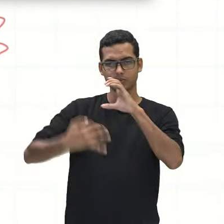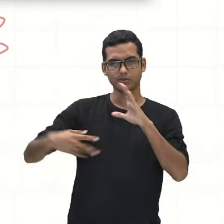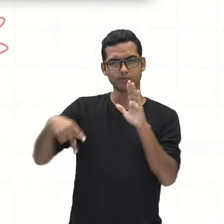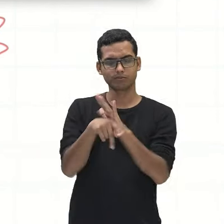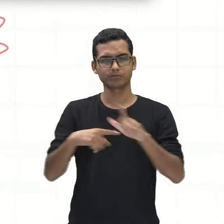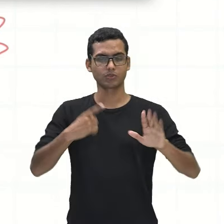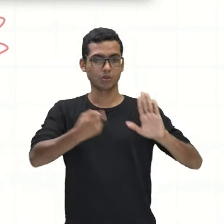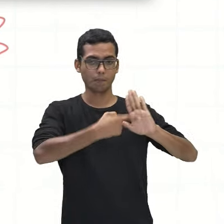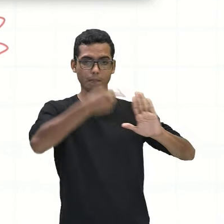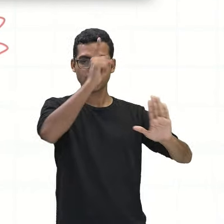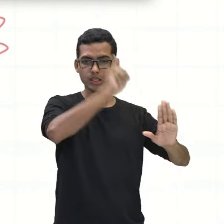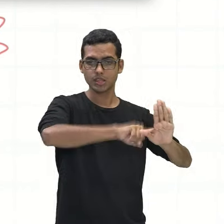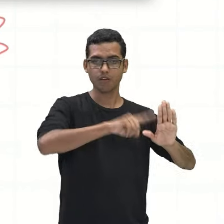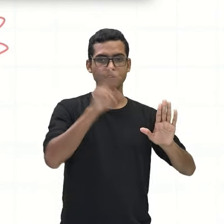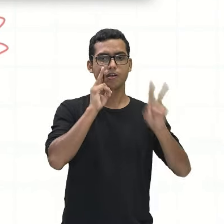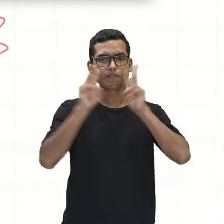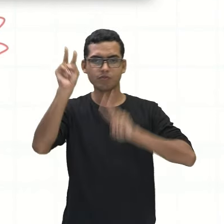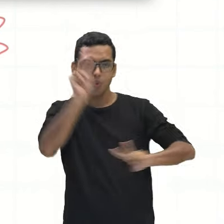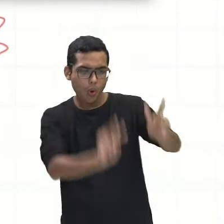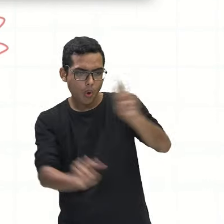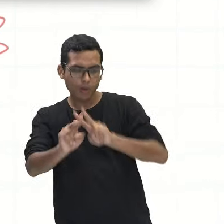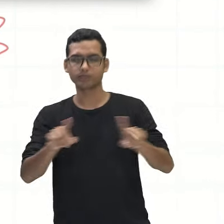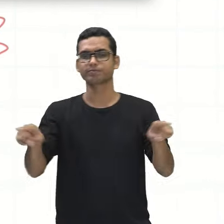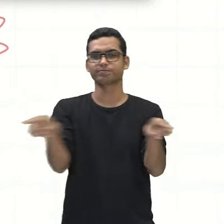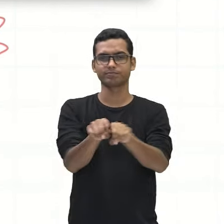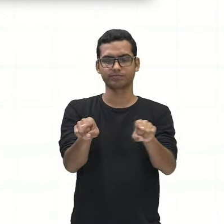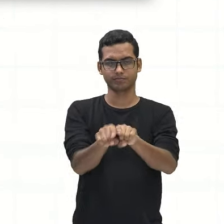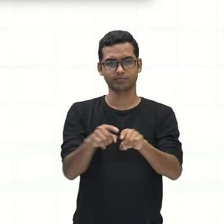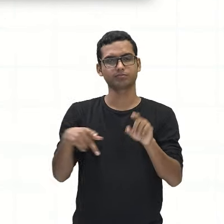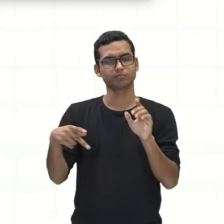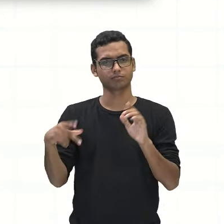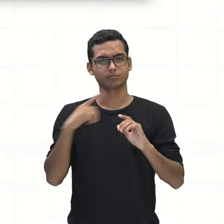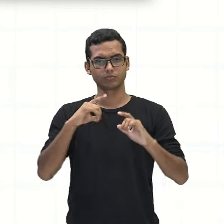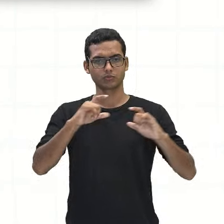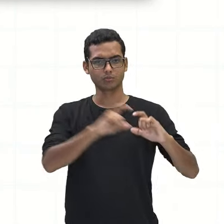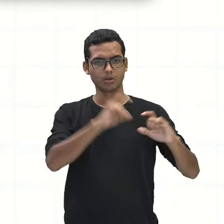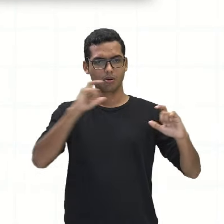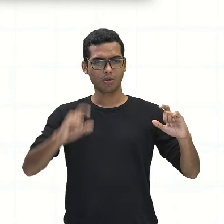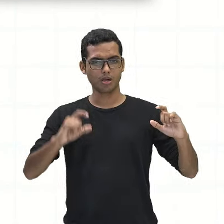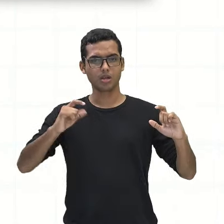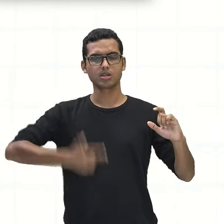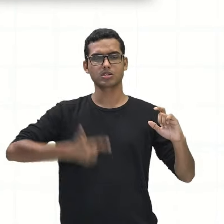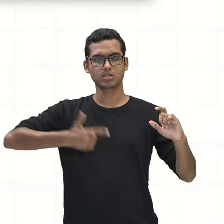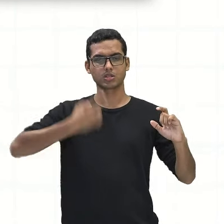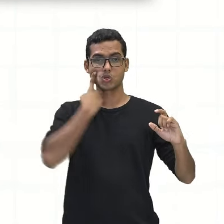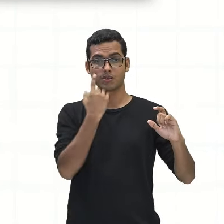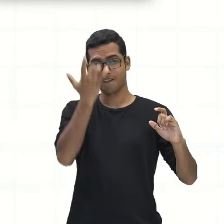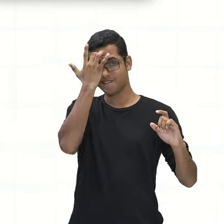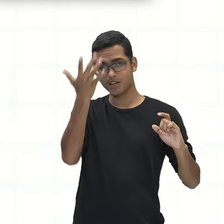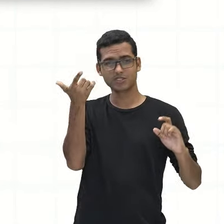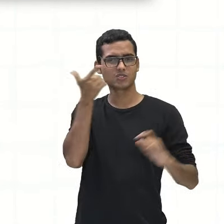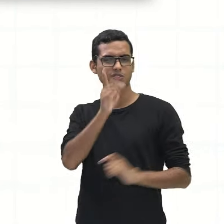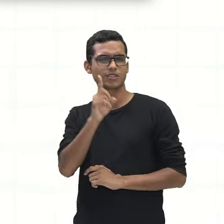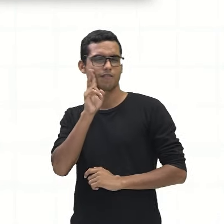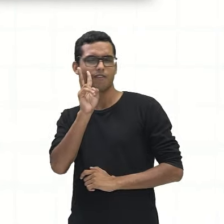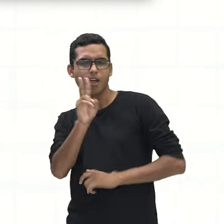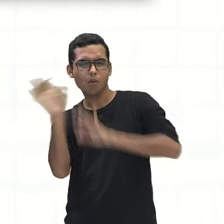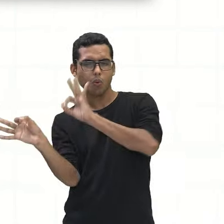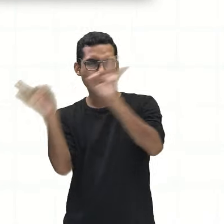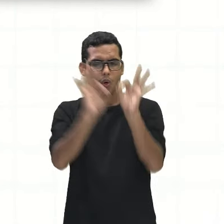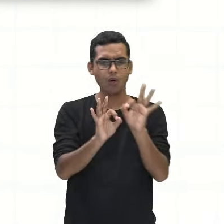metáforas visuais. As metáforas visuais do segundo quadro aqui, ó, muito mais fácil de analisarmos, né? Com